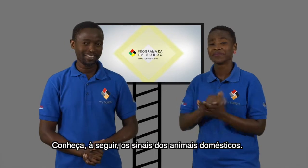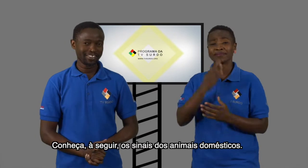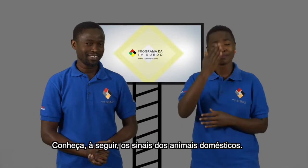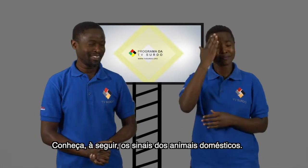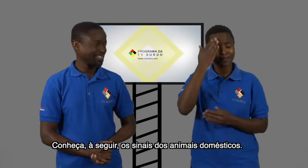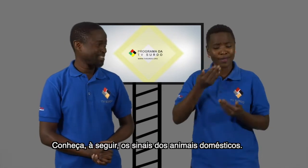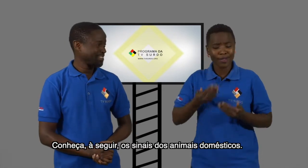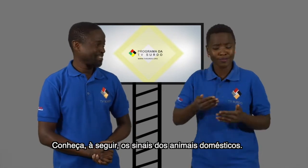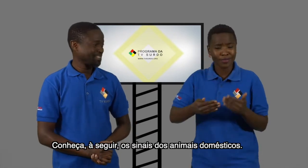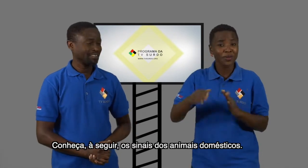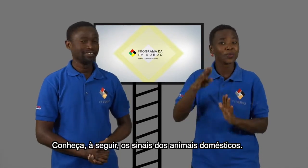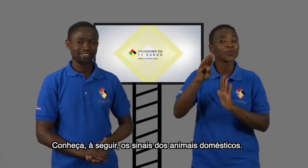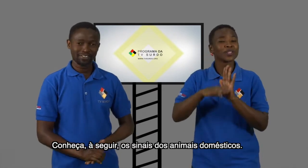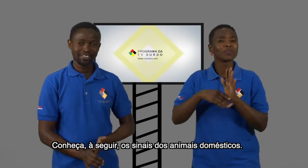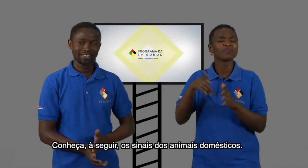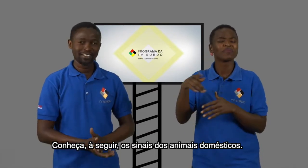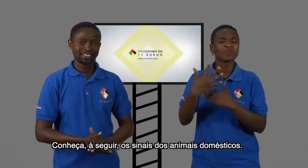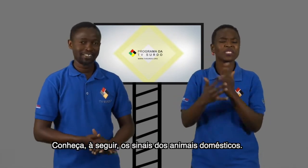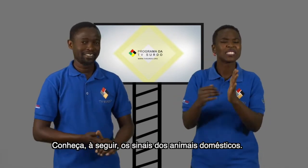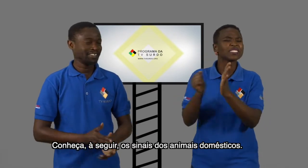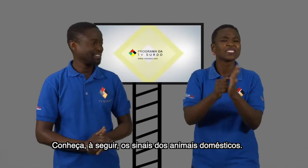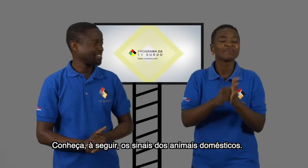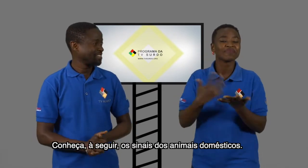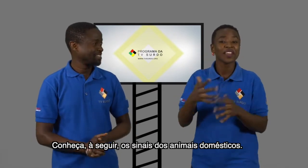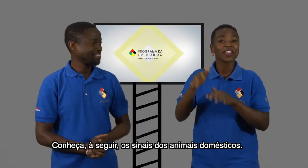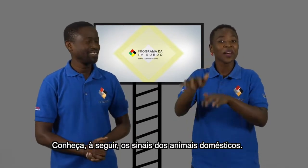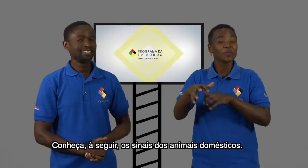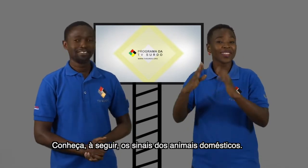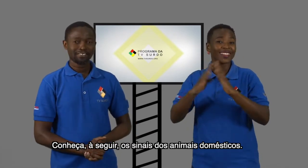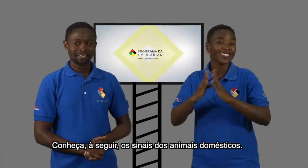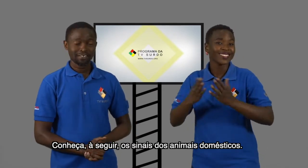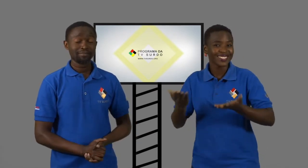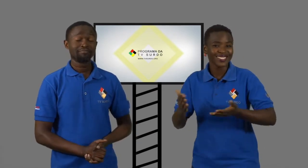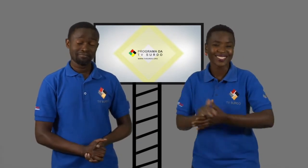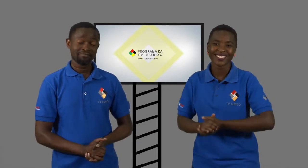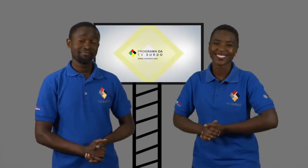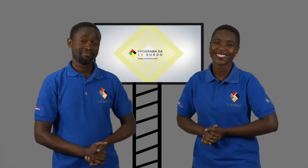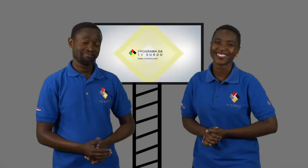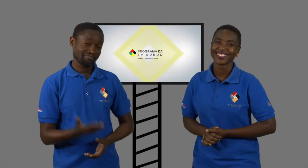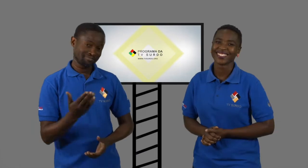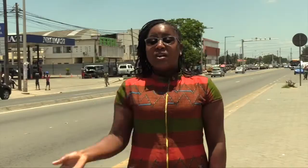Conheça a seguir os sinais dos animais domésticos.